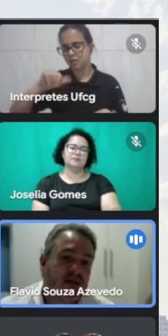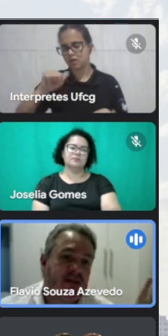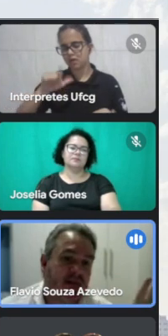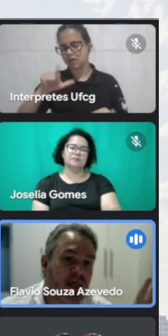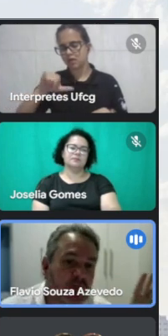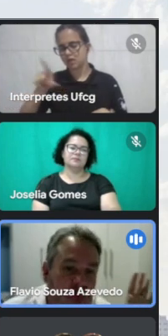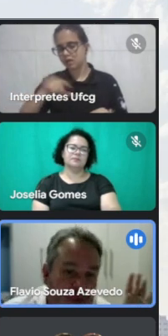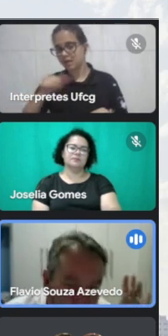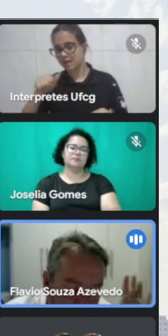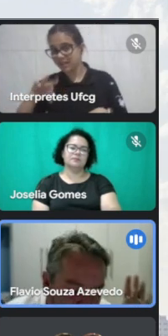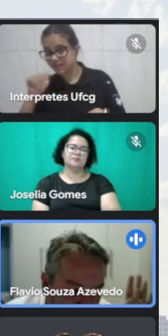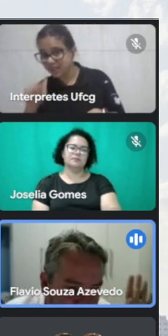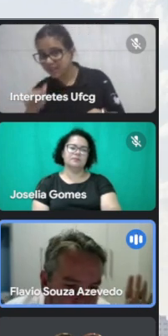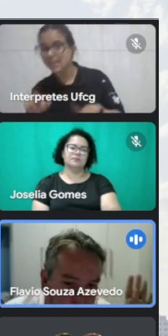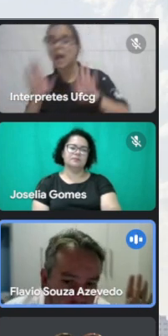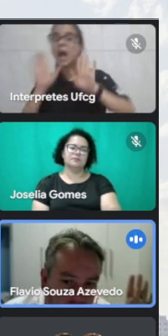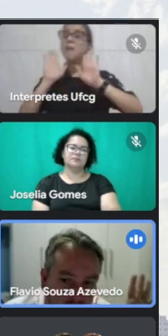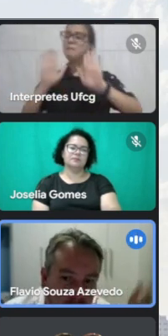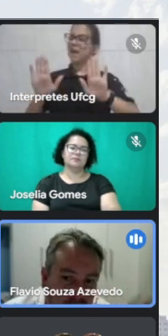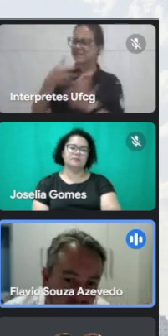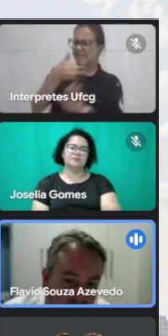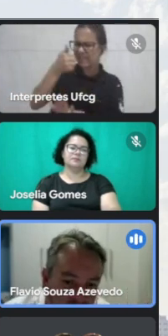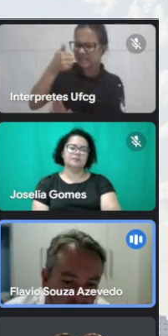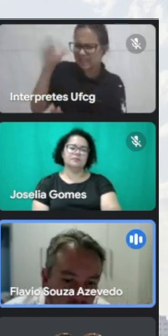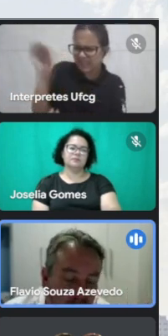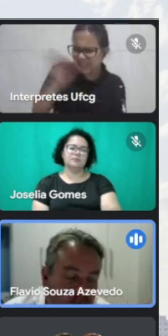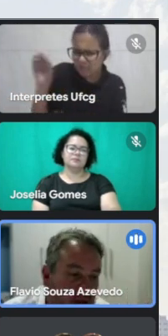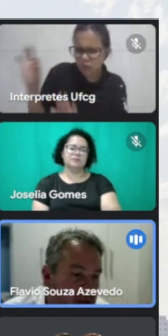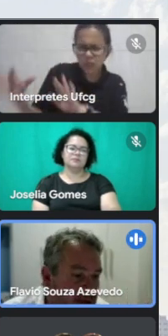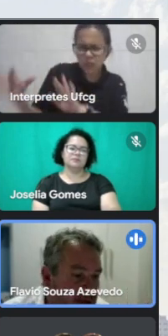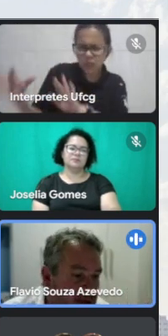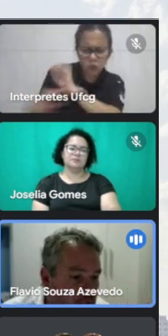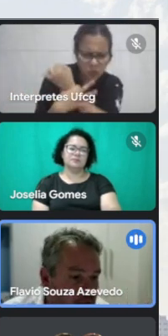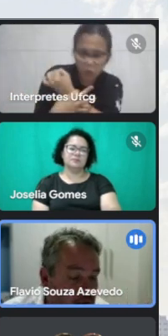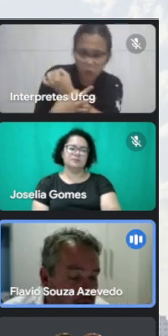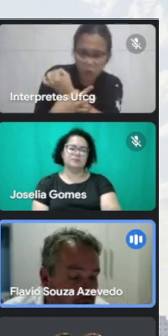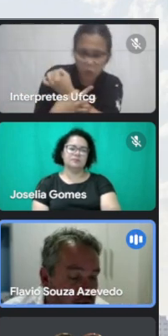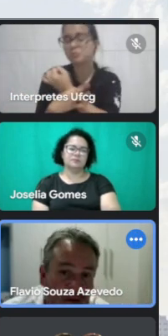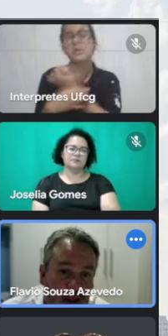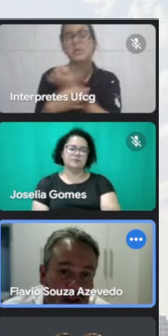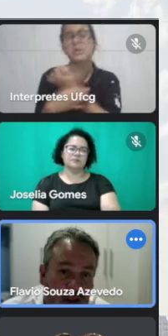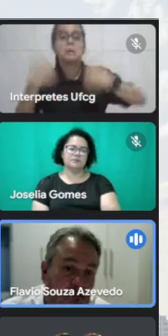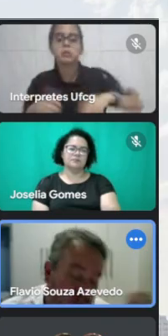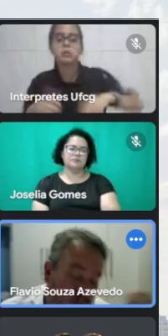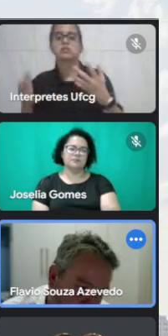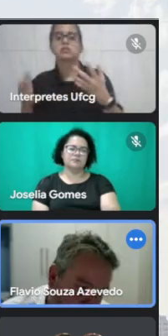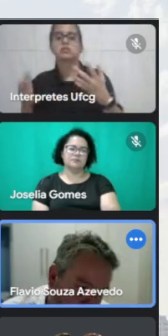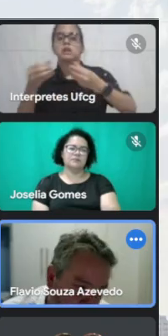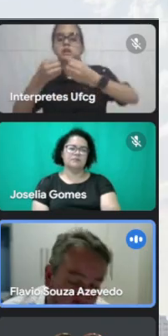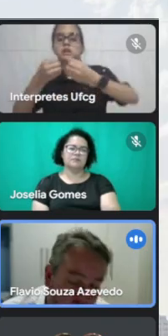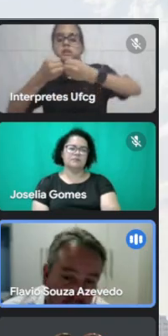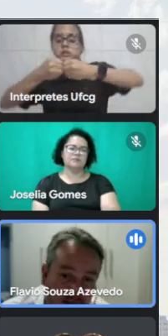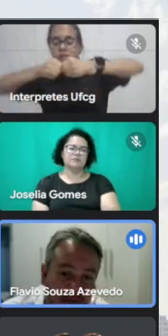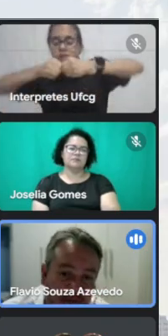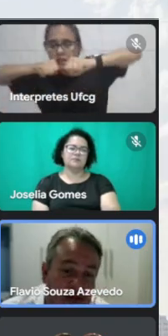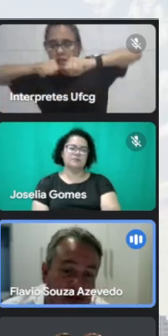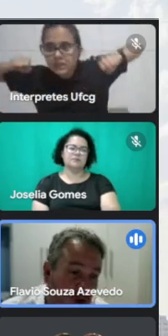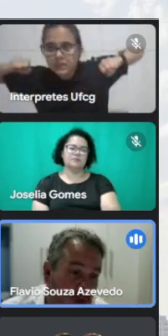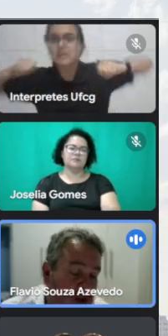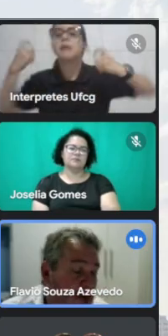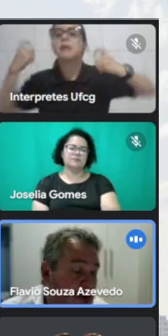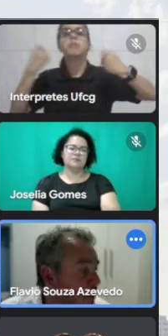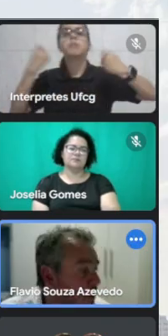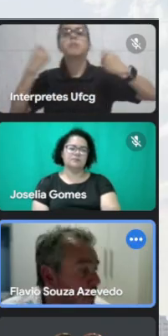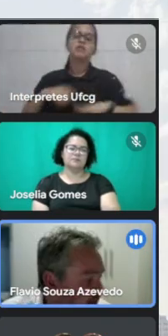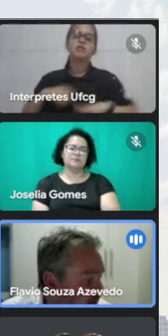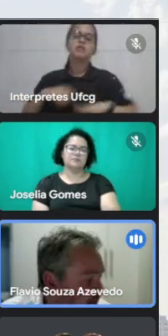é uma coisa 100% garantida, né? Pode haver aí um rompimento dessa manta, né, tanto durante a fase de